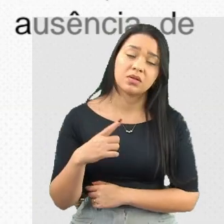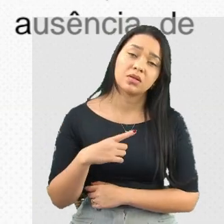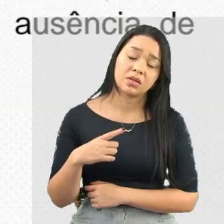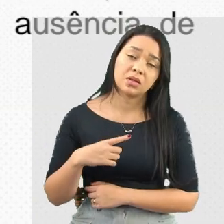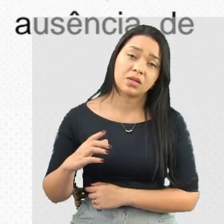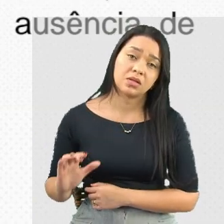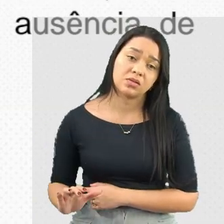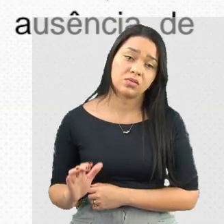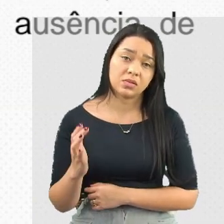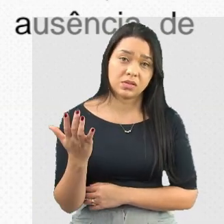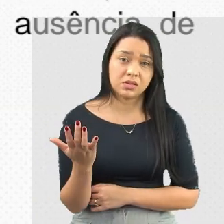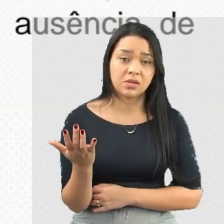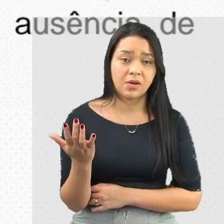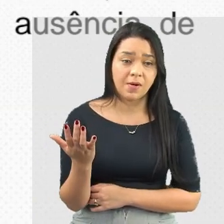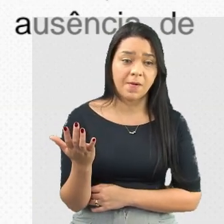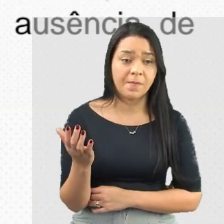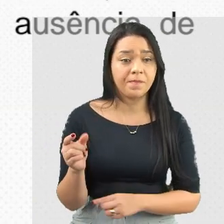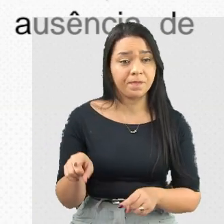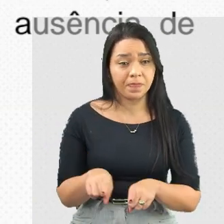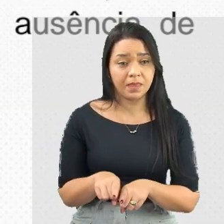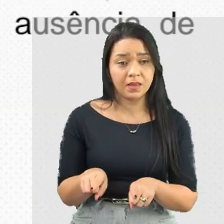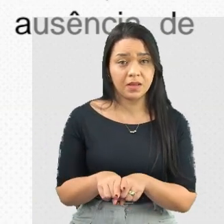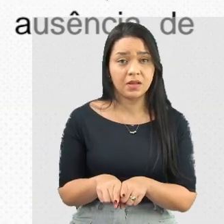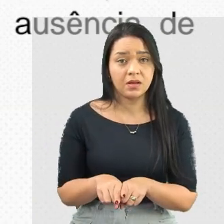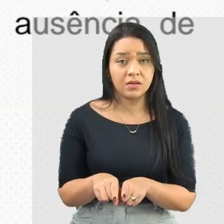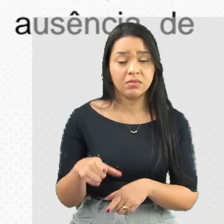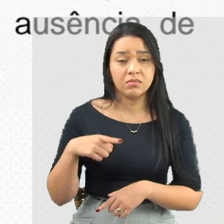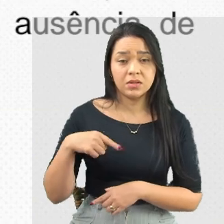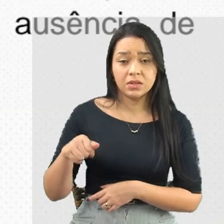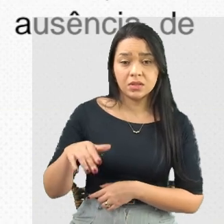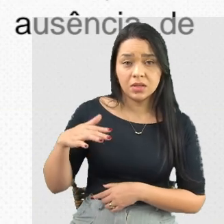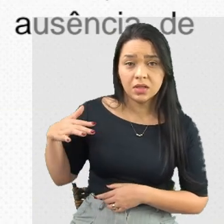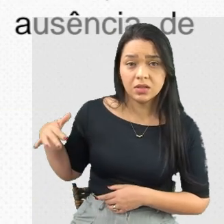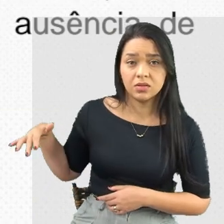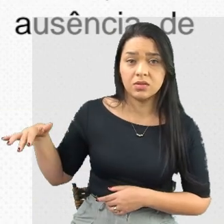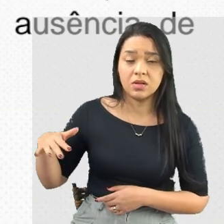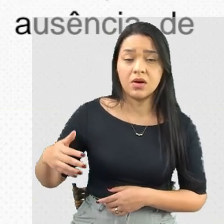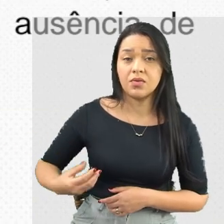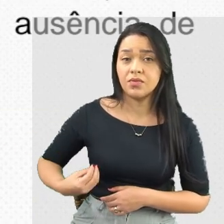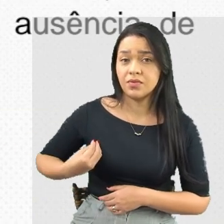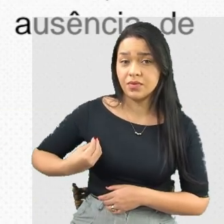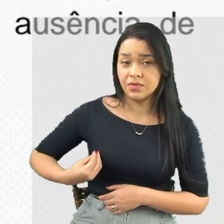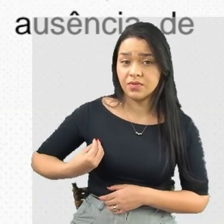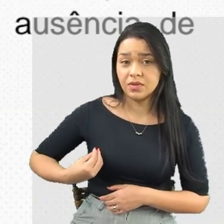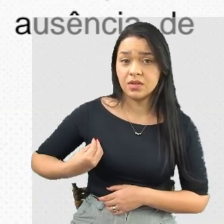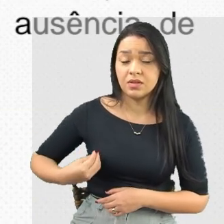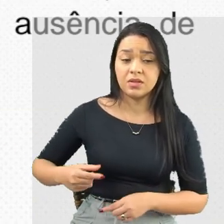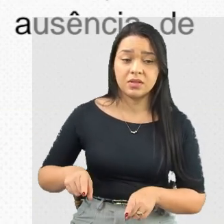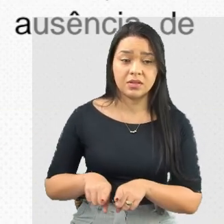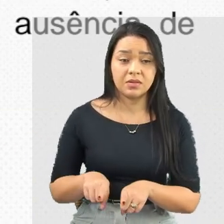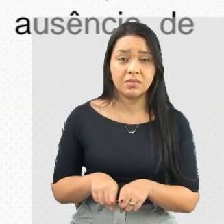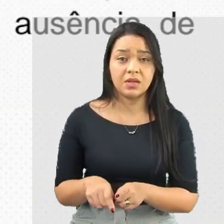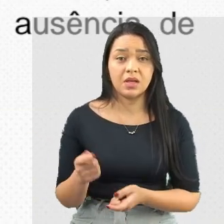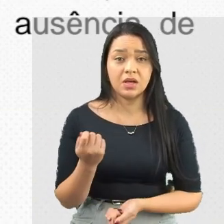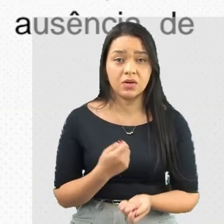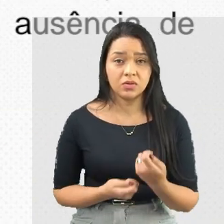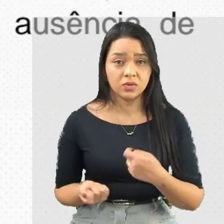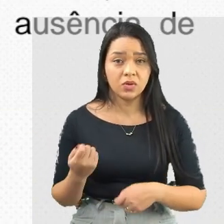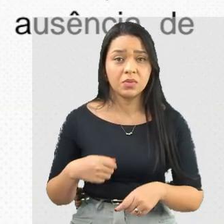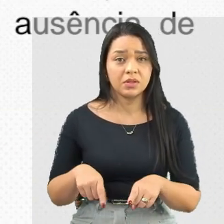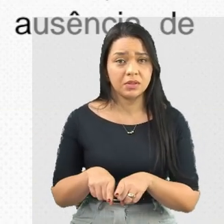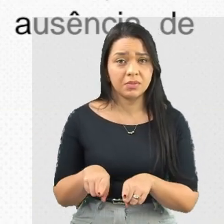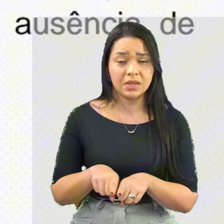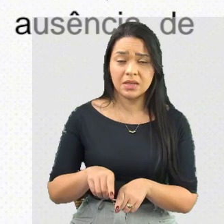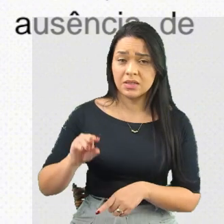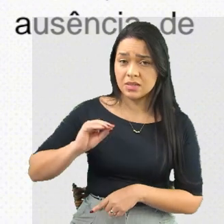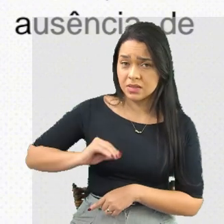situação de vulnerabilidade territorial que essas pessoas estão vivendo, né, e também econômica, oferecendo